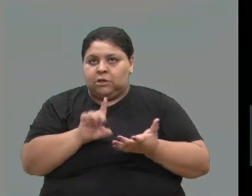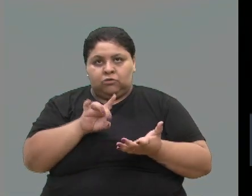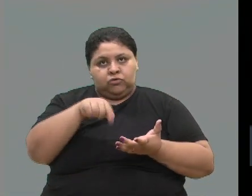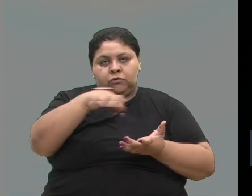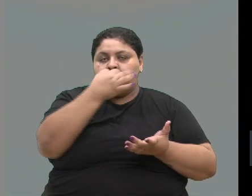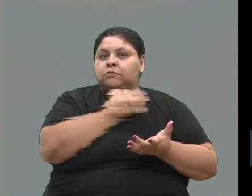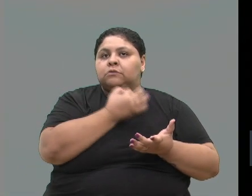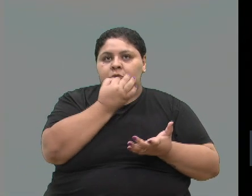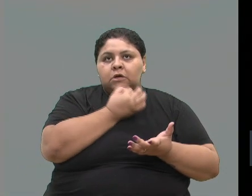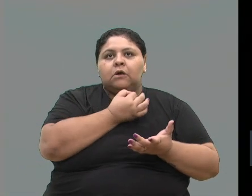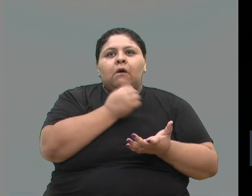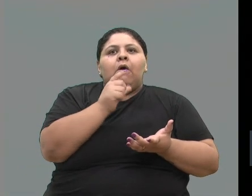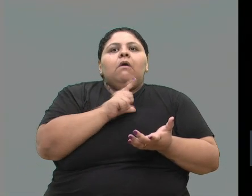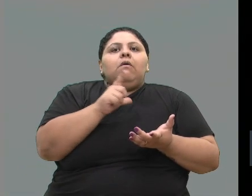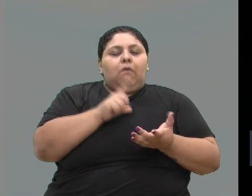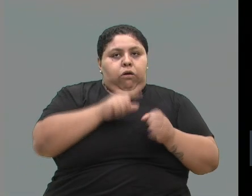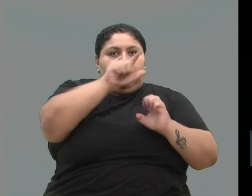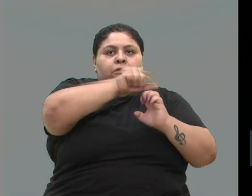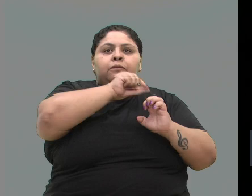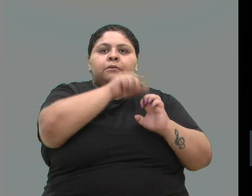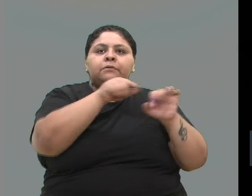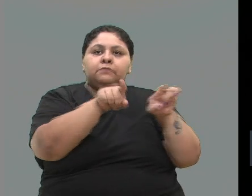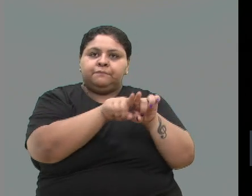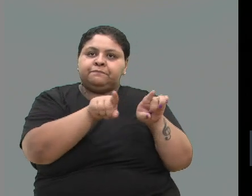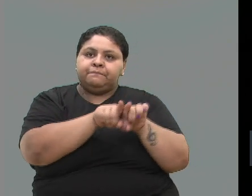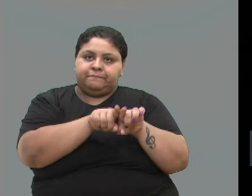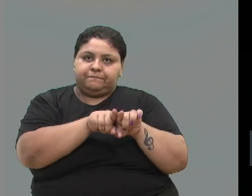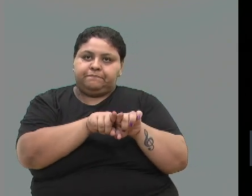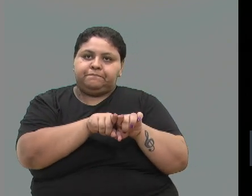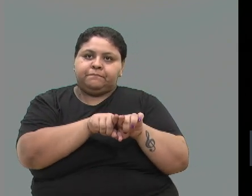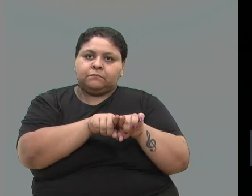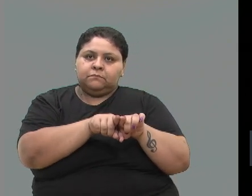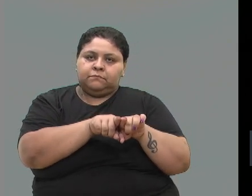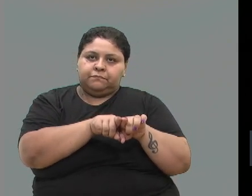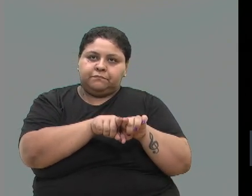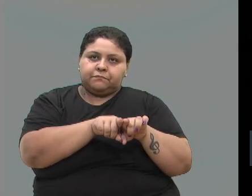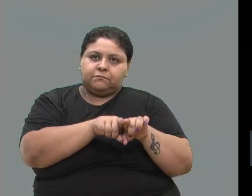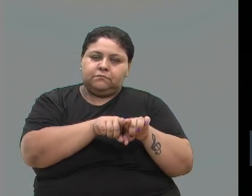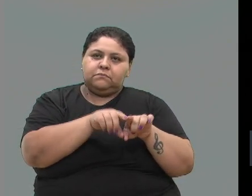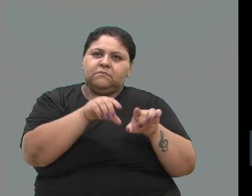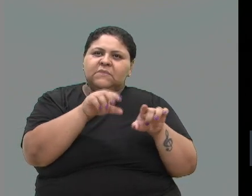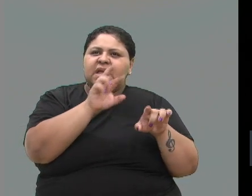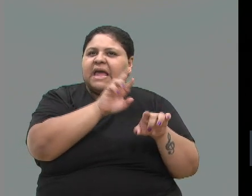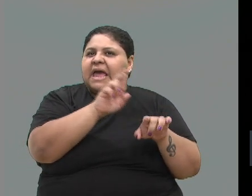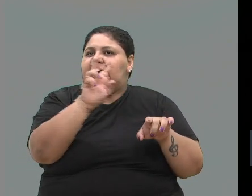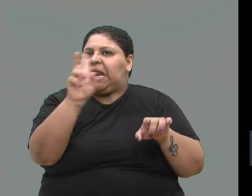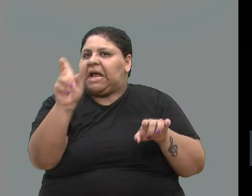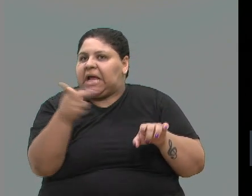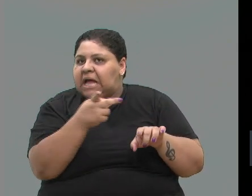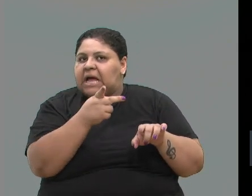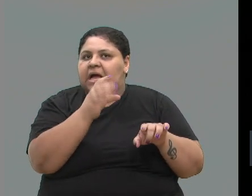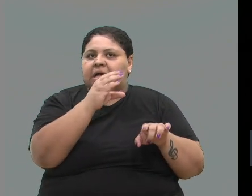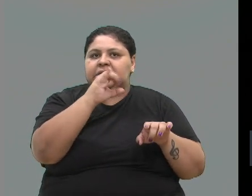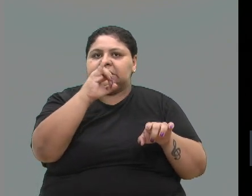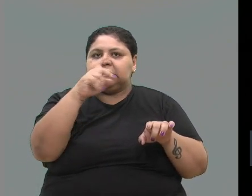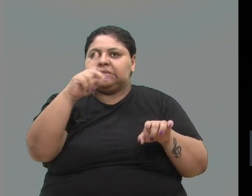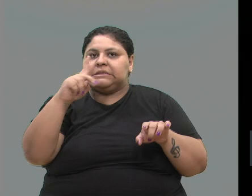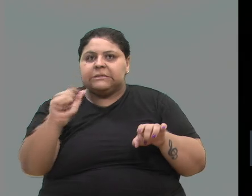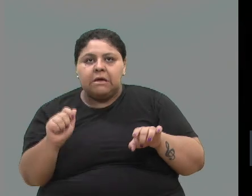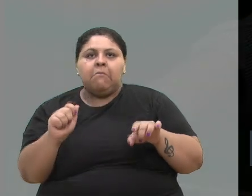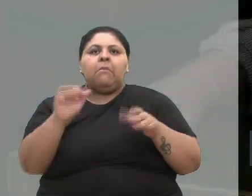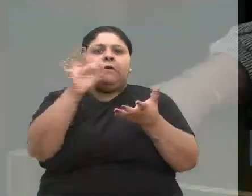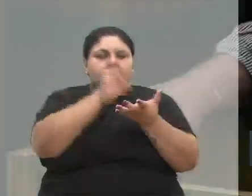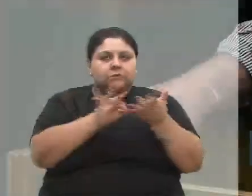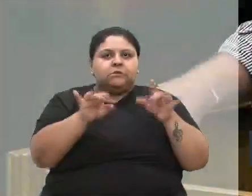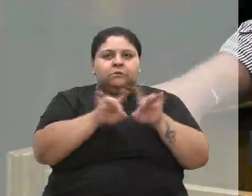porque tem lá do empresarial que estão lá se inscrevendo. A CIPOS, o RHs estão se inscrevendo. Então, já